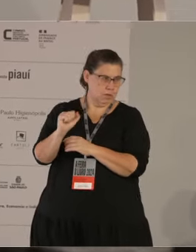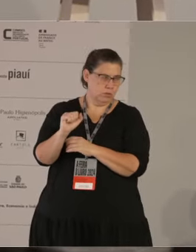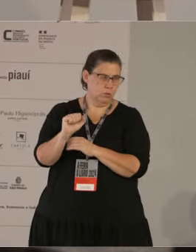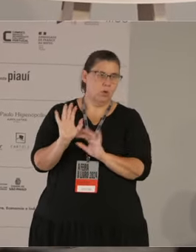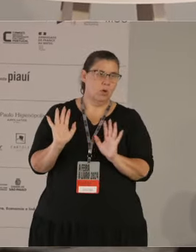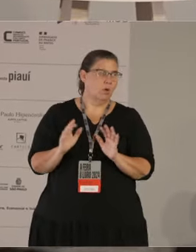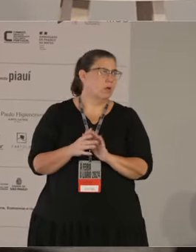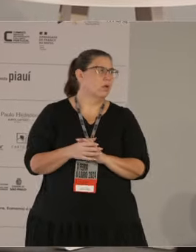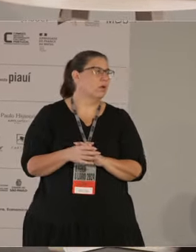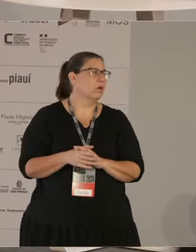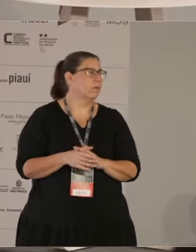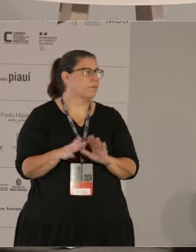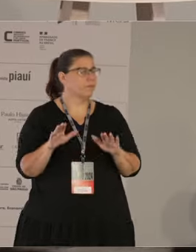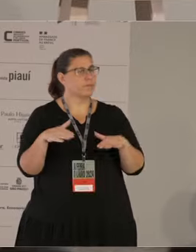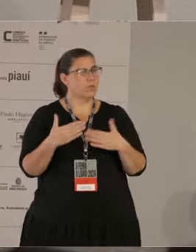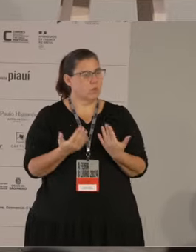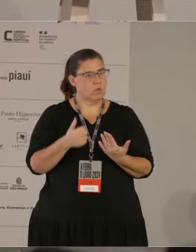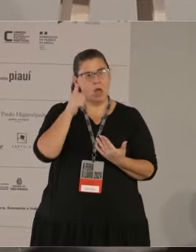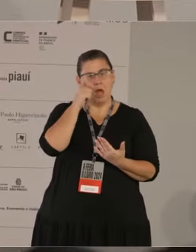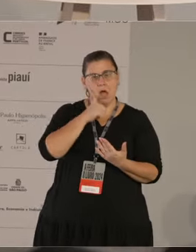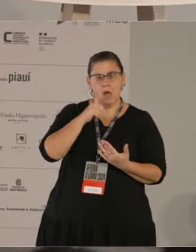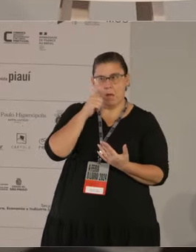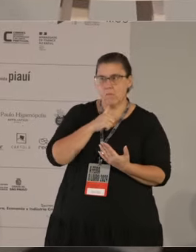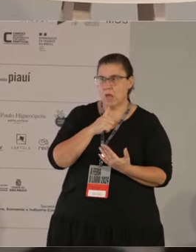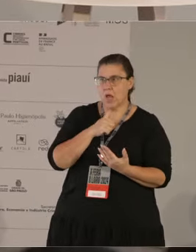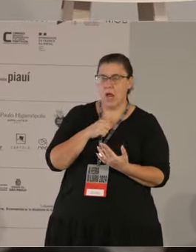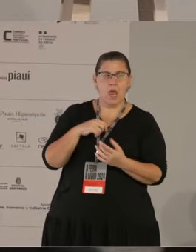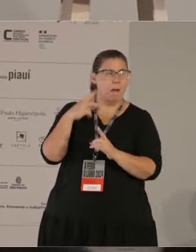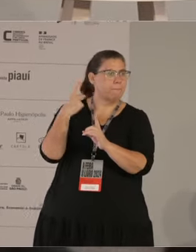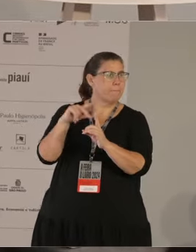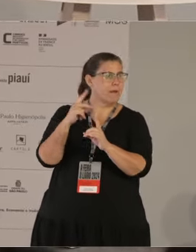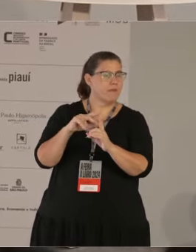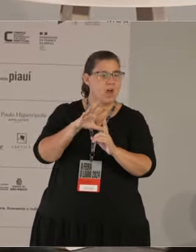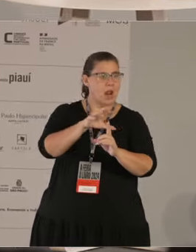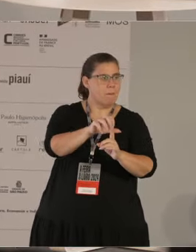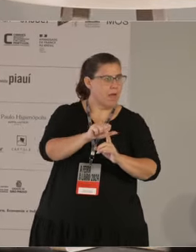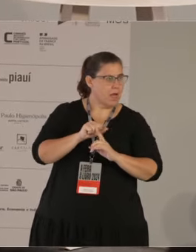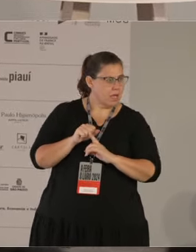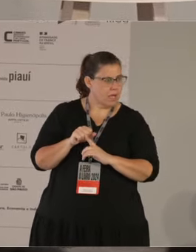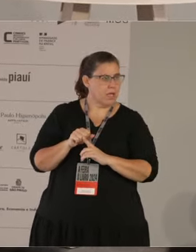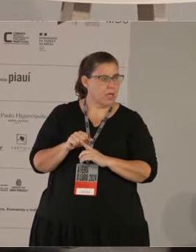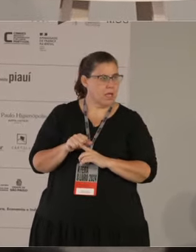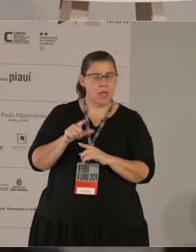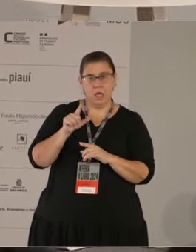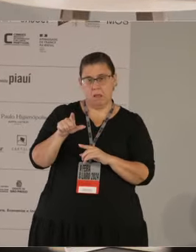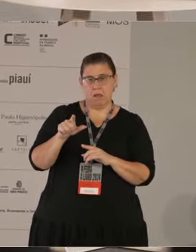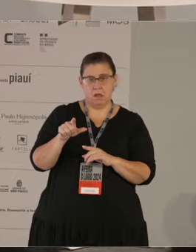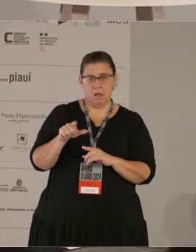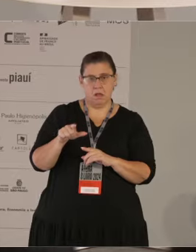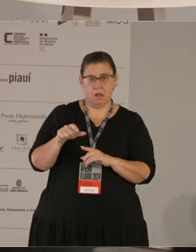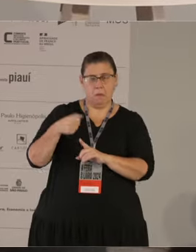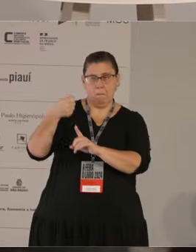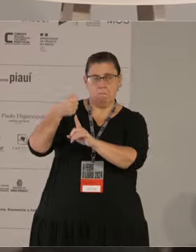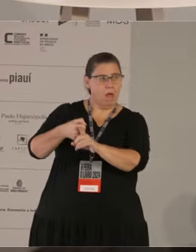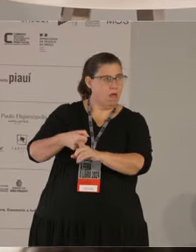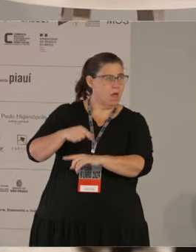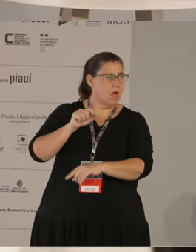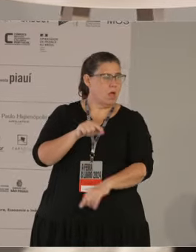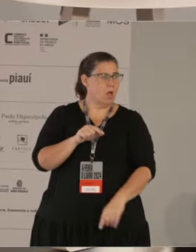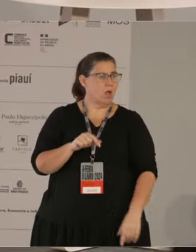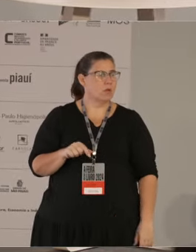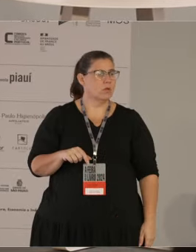ela de lá. Quando uma mulher apanhava, ela pegava funcionários dela para dar uma dura no sujeito, falava assim, né?